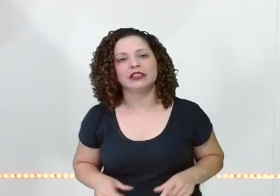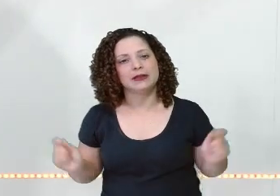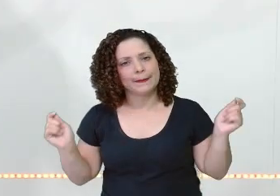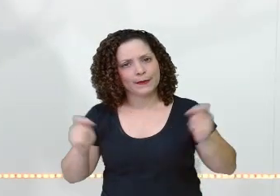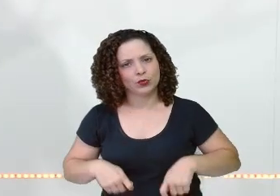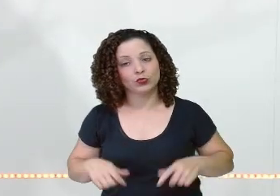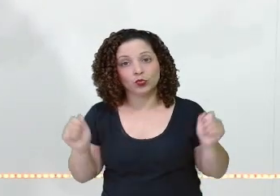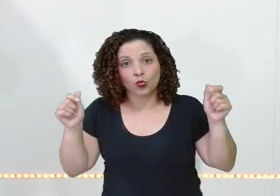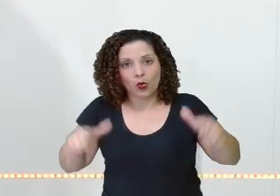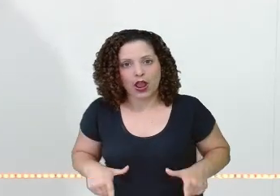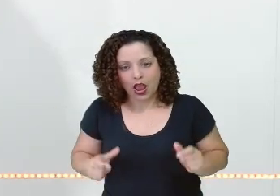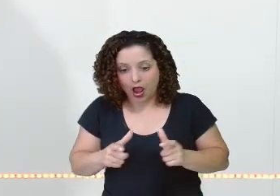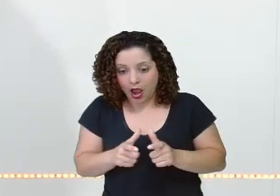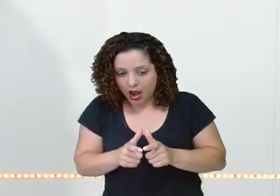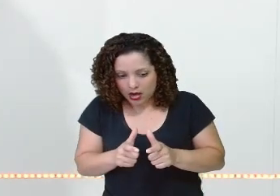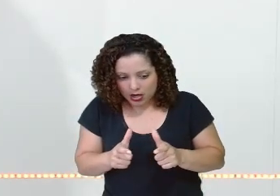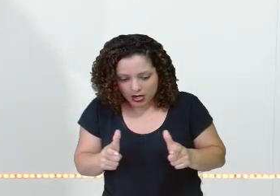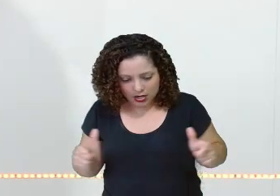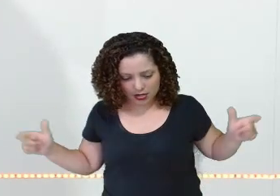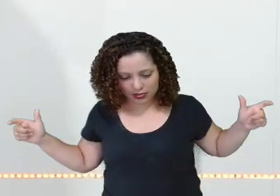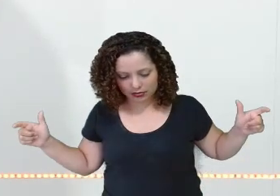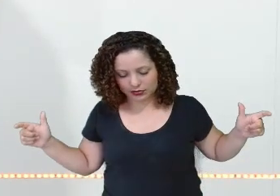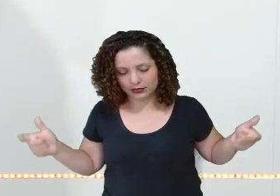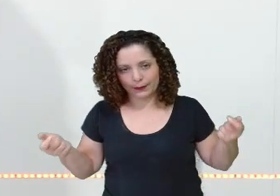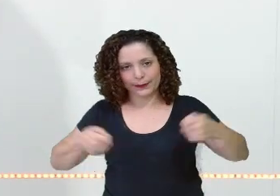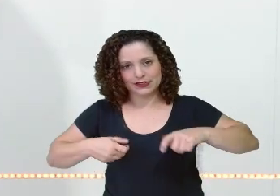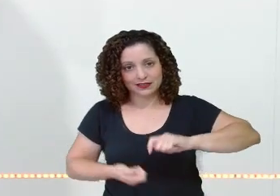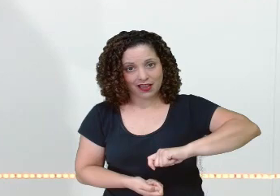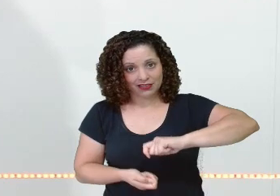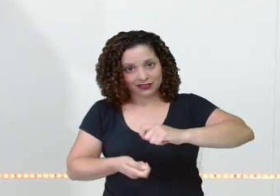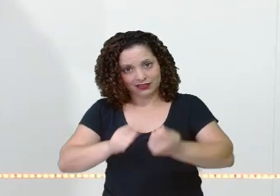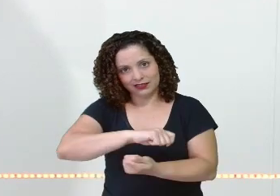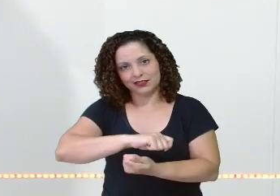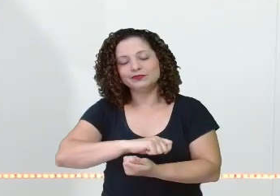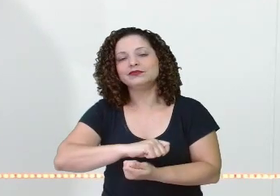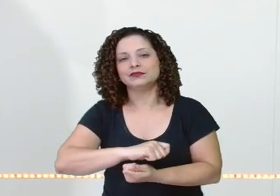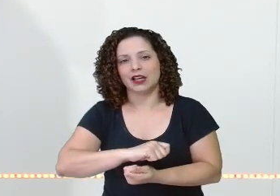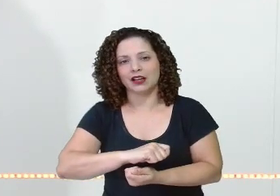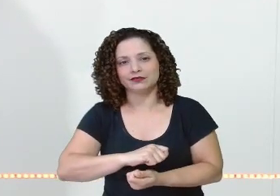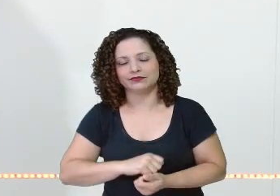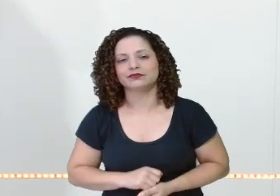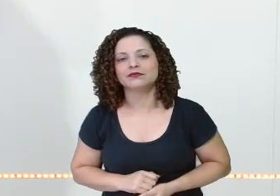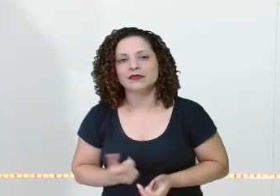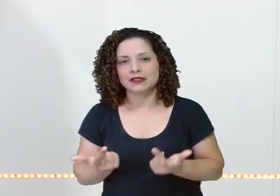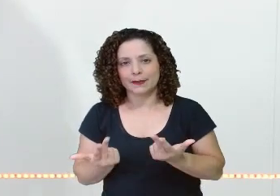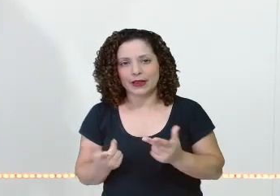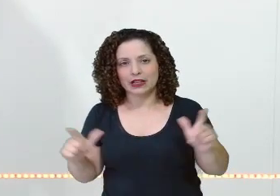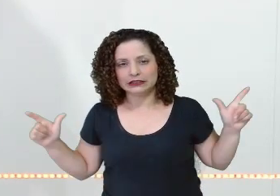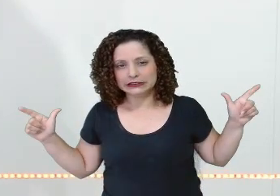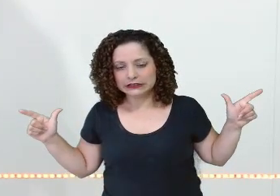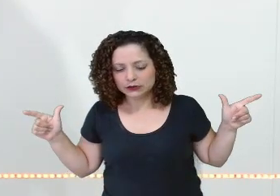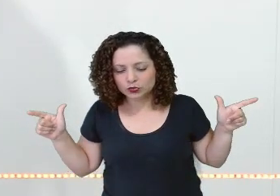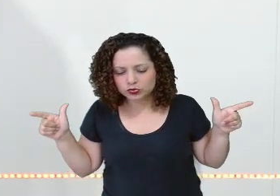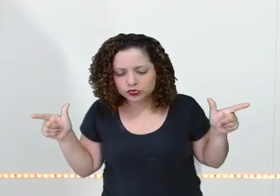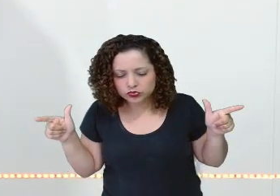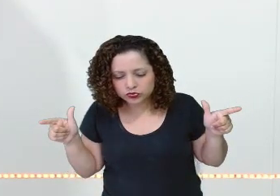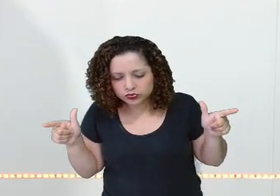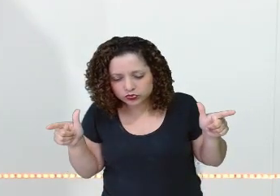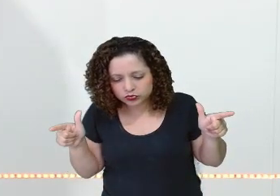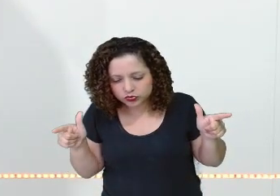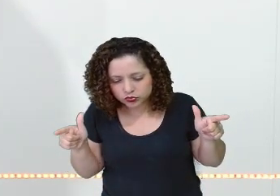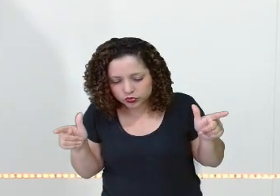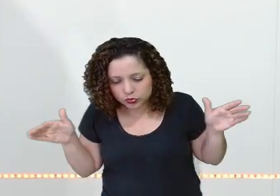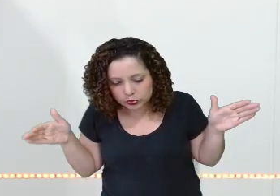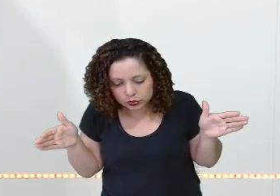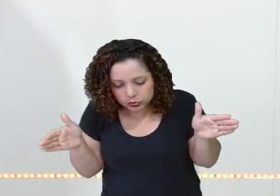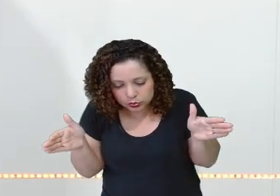lugares muito grandes, os cientistas, eles resolveram assim, como se encolhessem o desenho. Na verdade, quando a gente